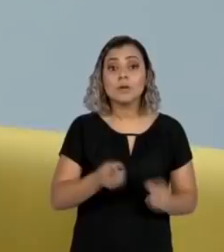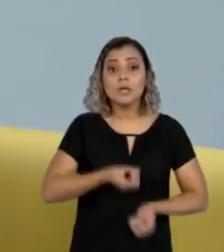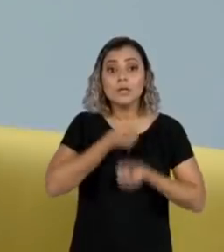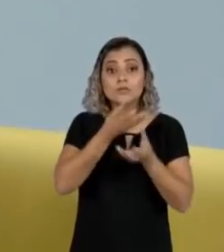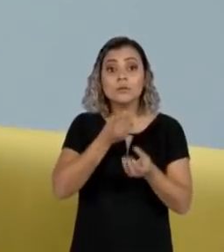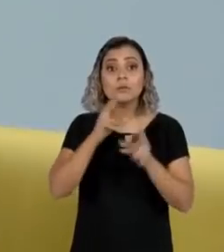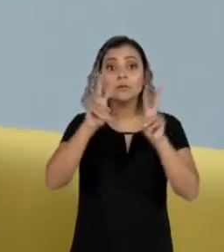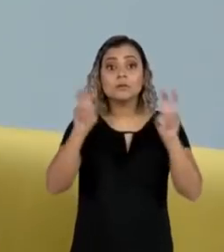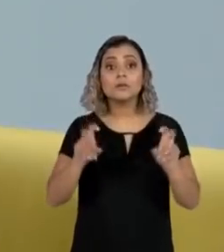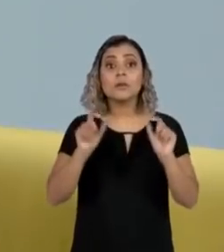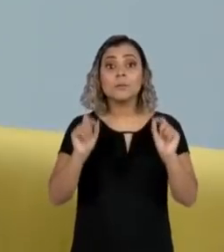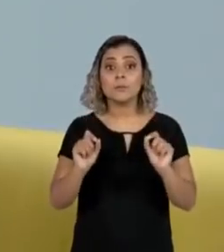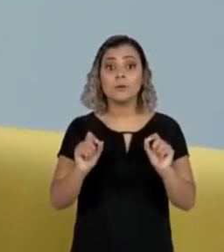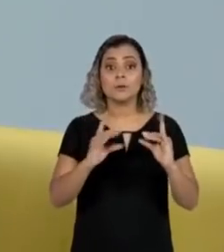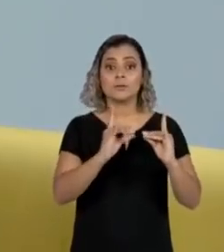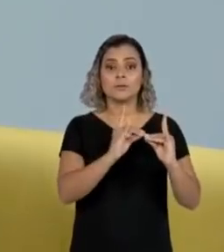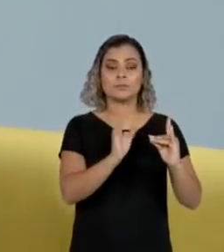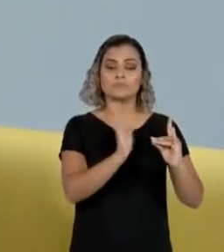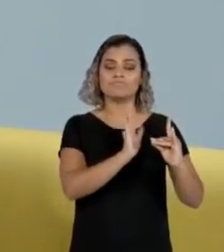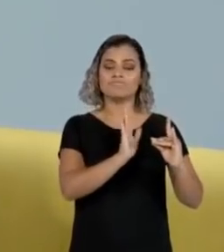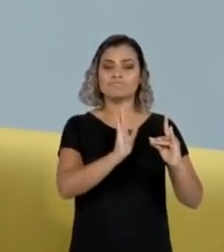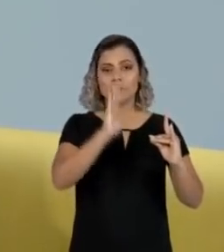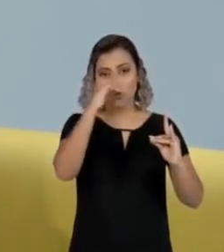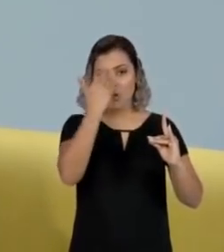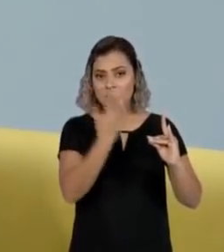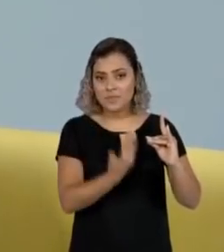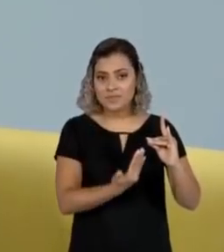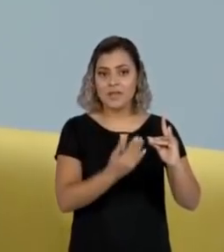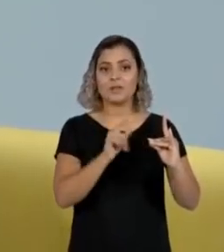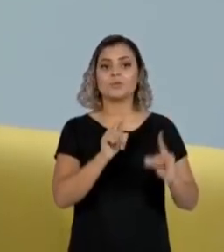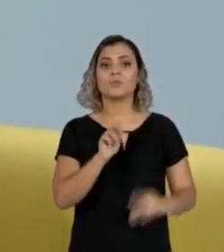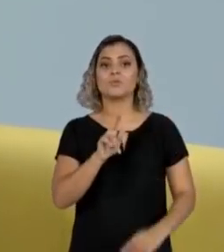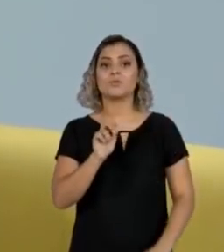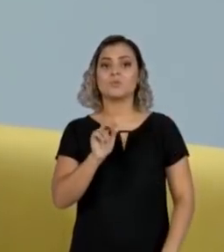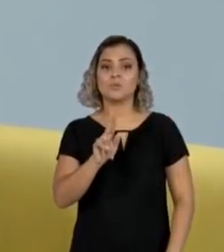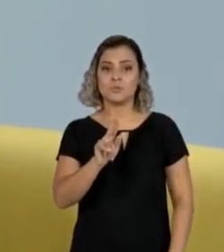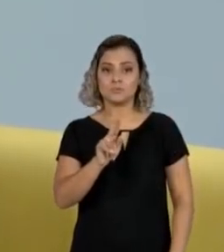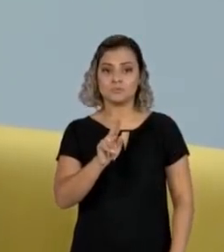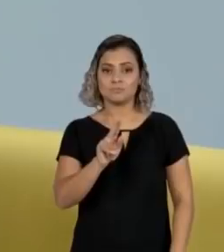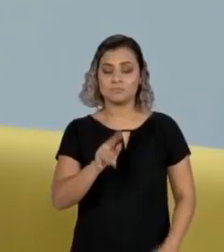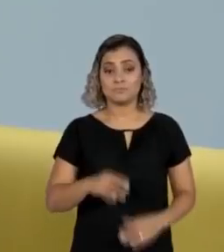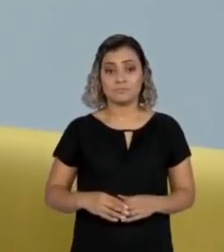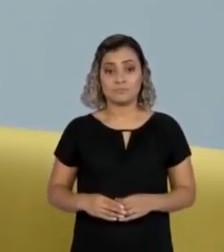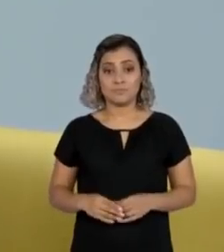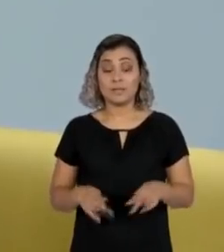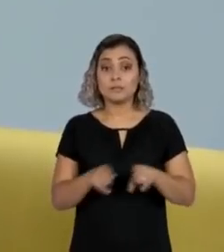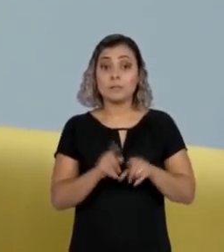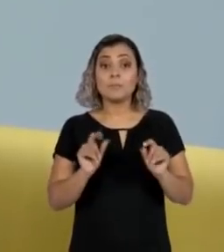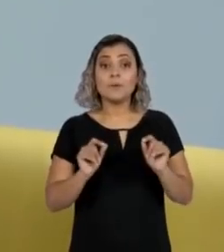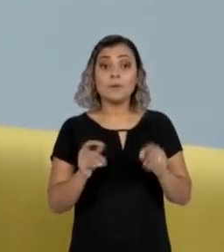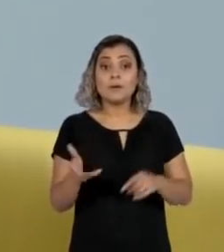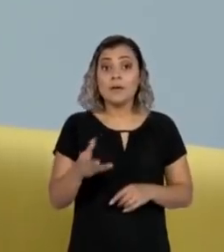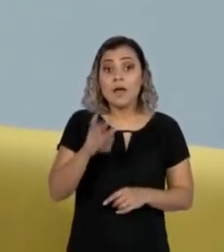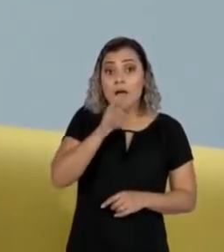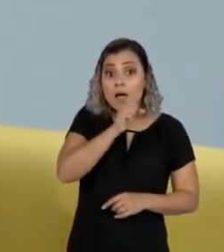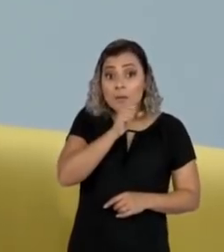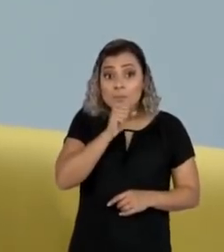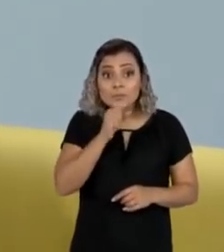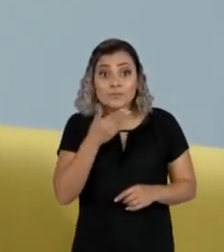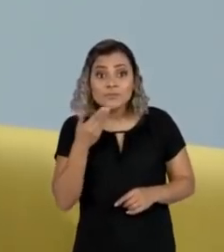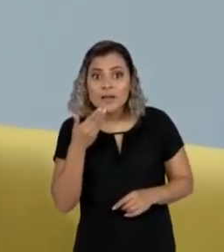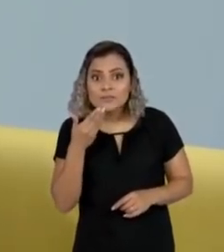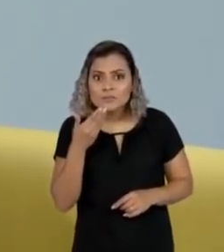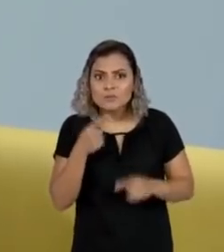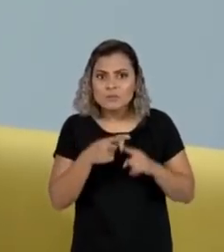informações sobre a despedida e homenagens no velório do apresentador Gugu Liberato. Praticidade que tem gerado